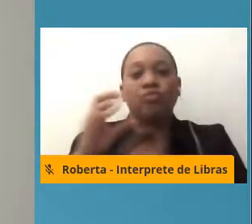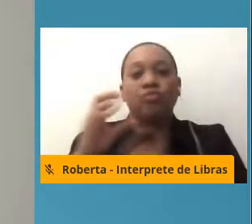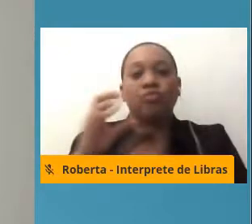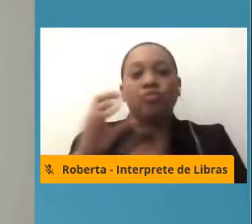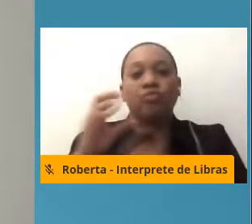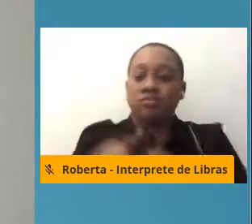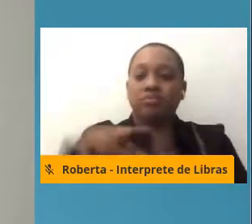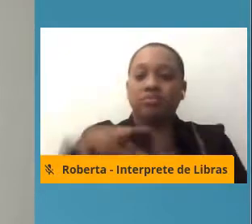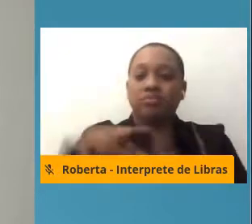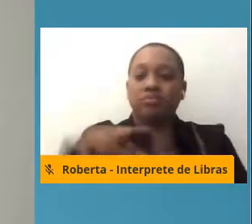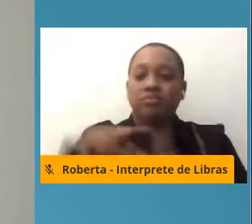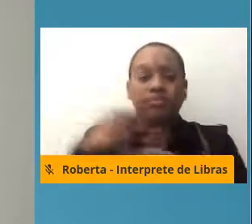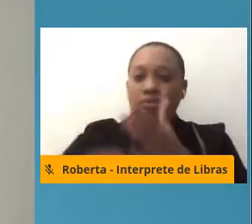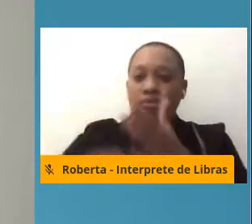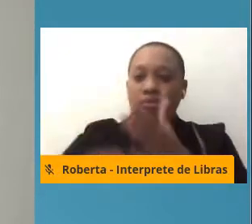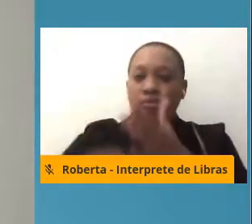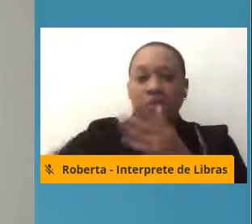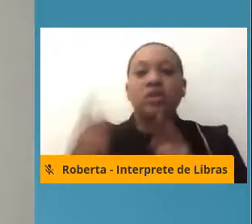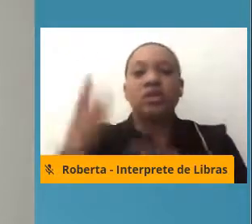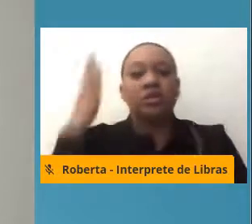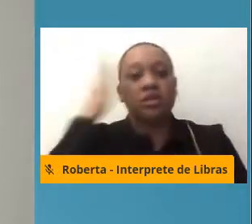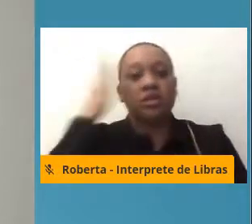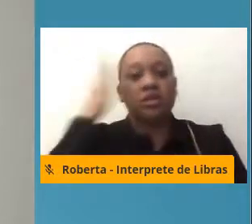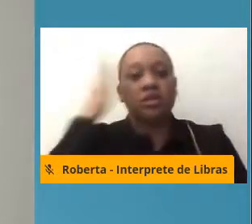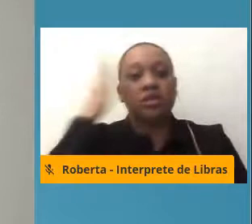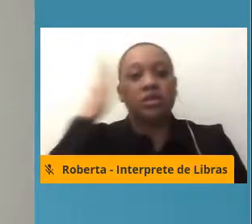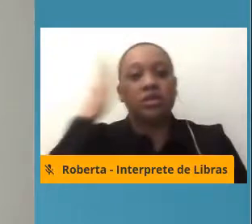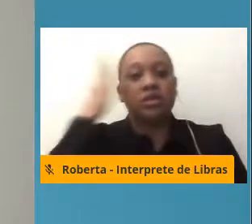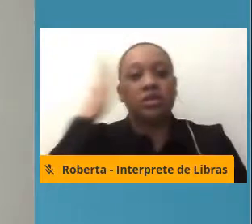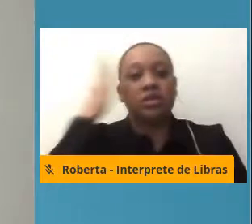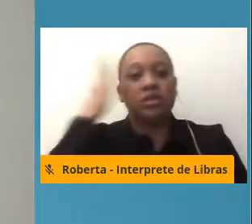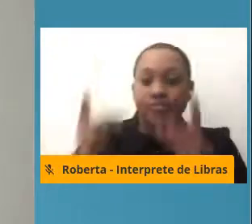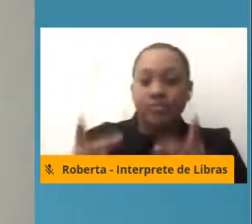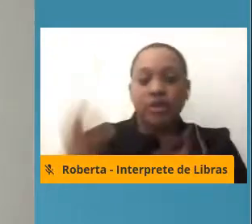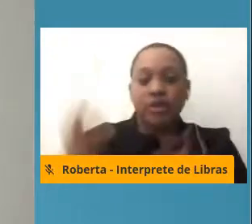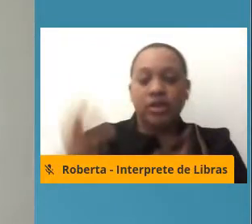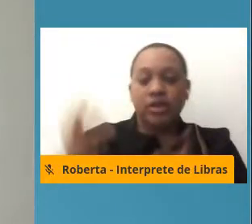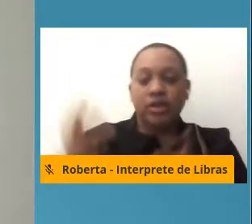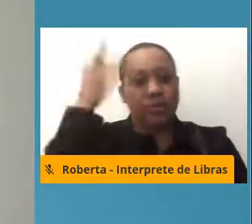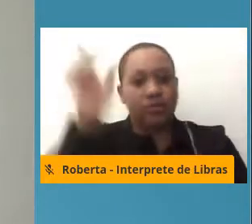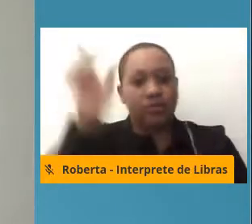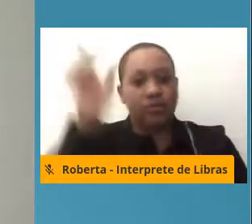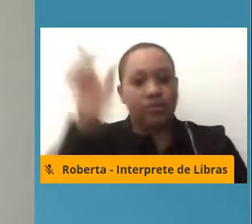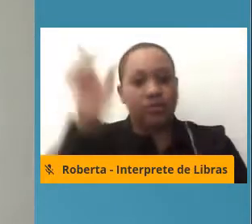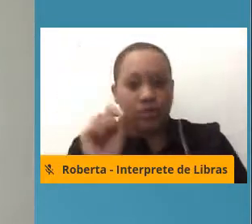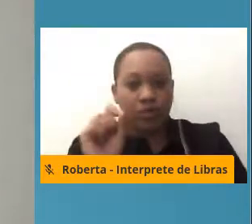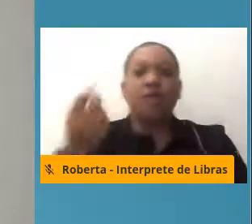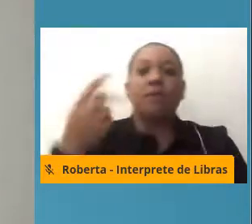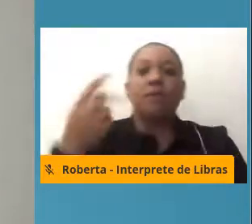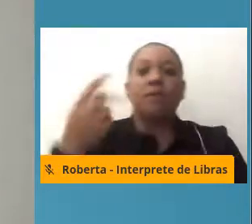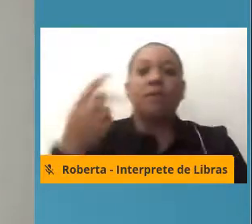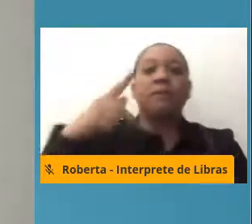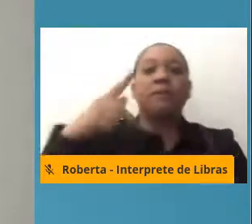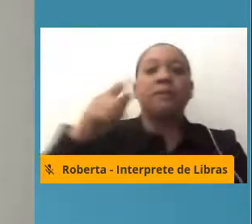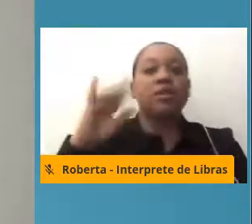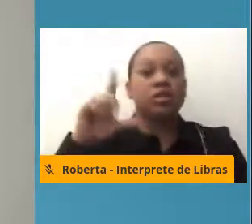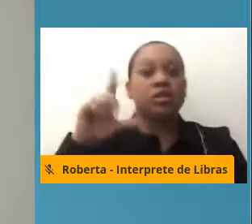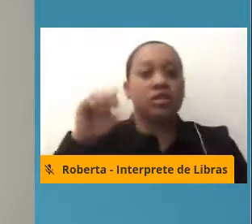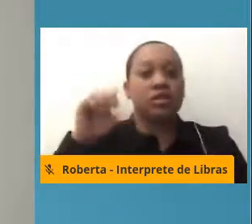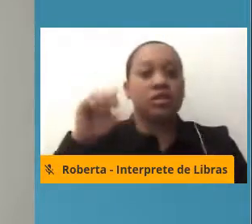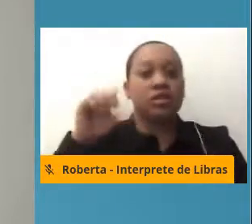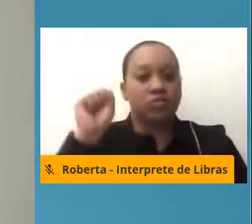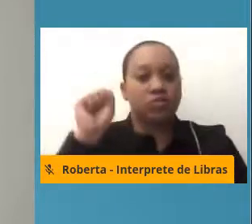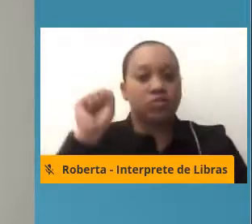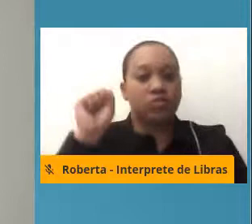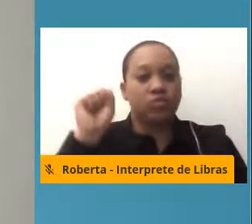não sabe o que é, a finalidade é exatamente essa, é mostrar para vocês o que é e mostrar que isso está presente no nosso dia a dia. Tá? A gente vai passar um pouquinho